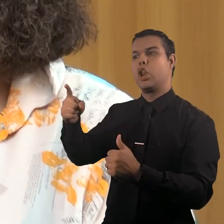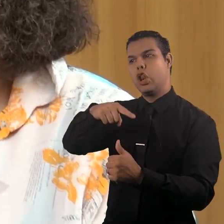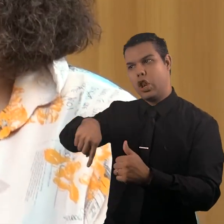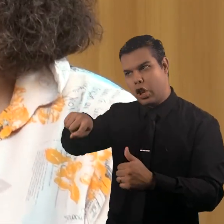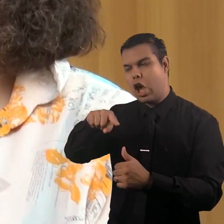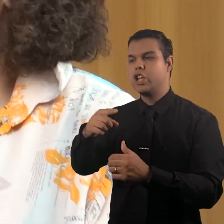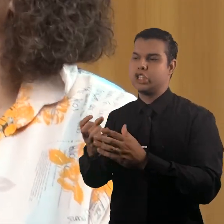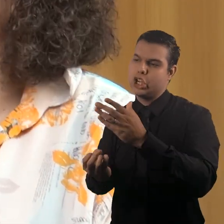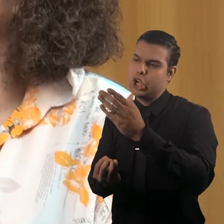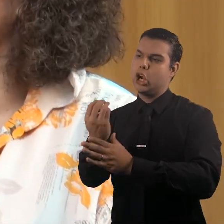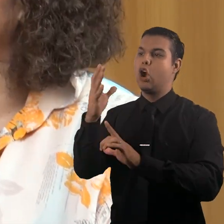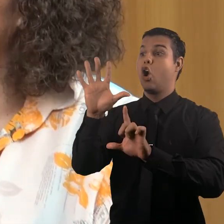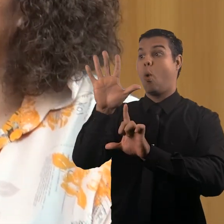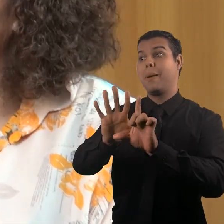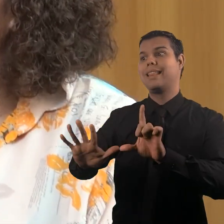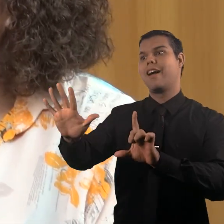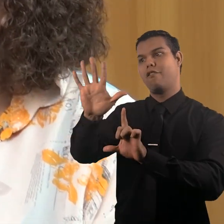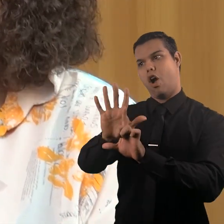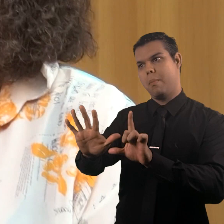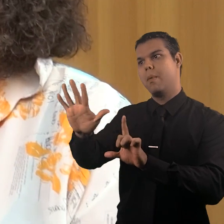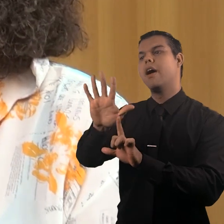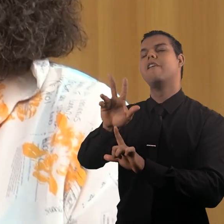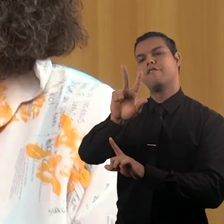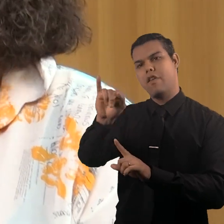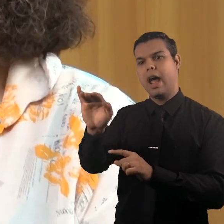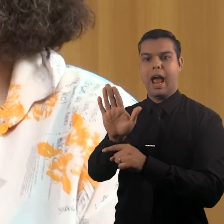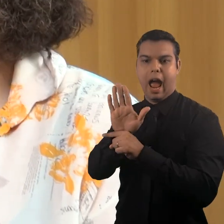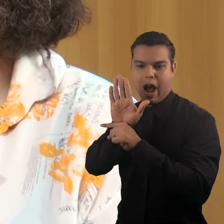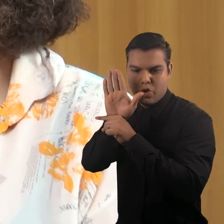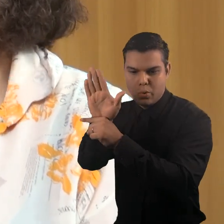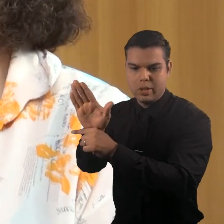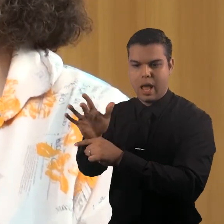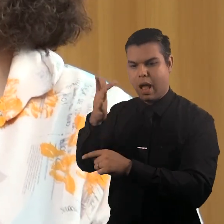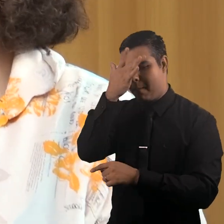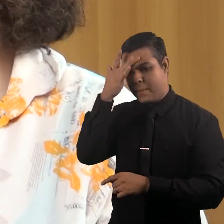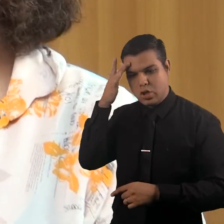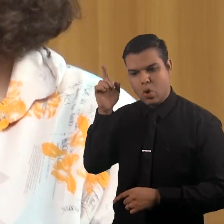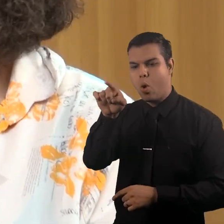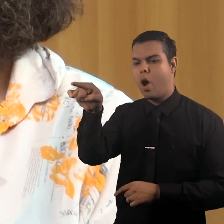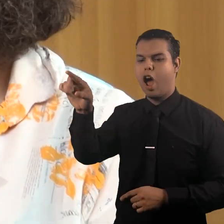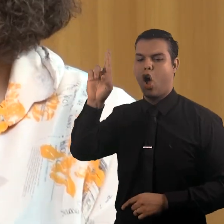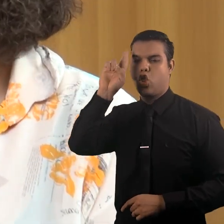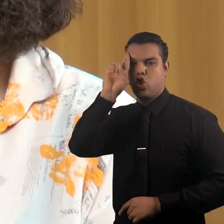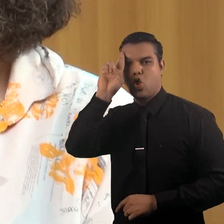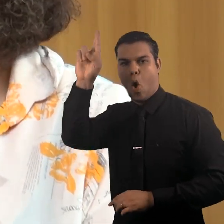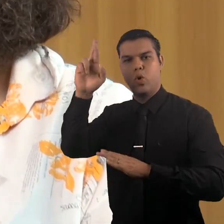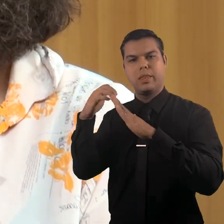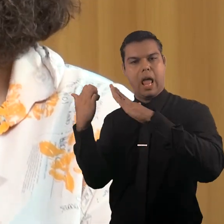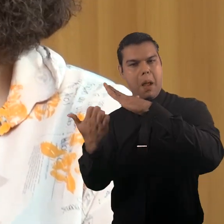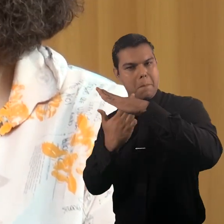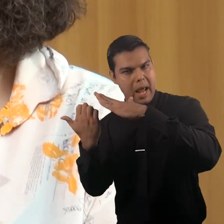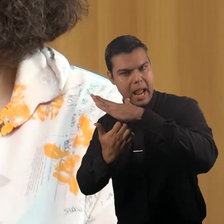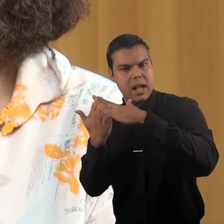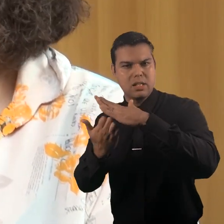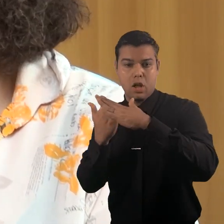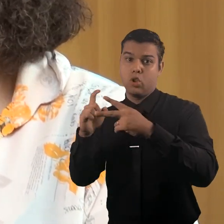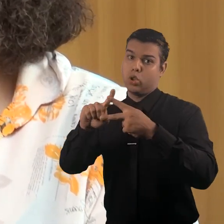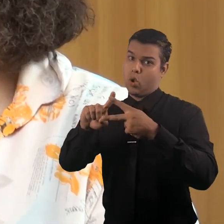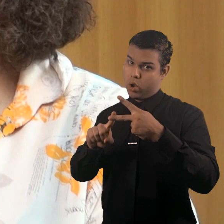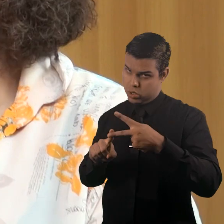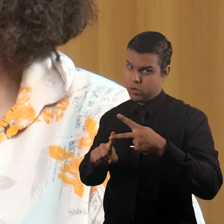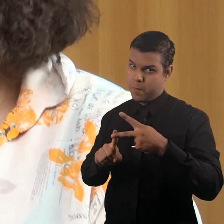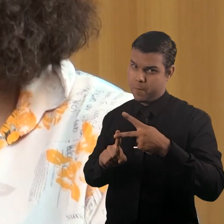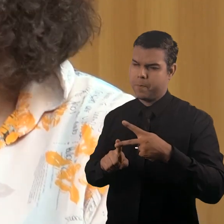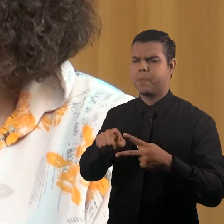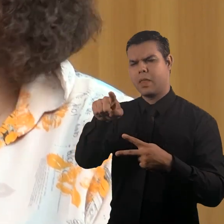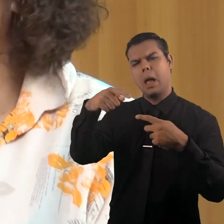gourmet. E nós criamos Contratada, que é essa plataforma que vai educar. Então, tu trabalha os donos de empresas